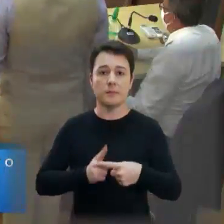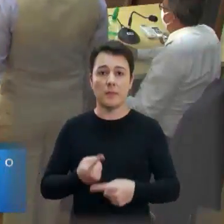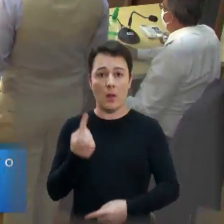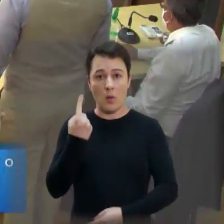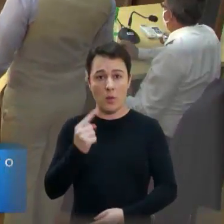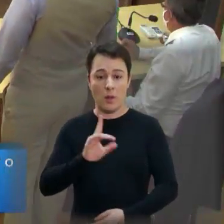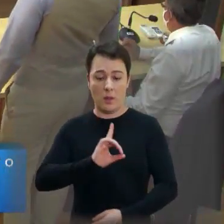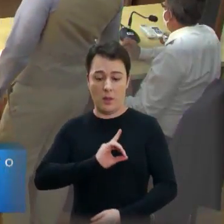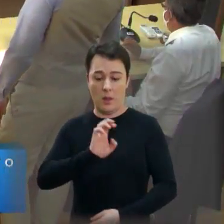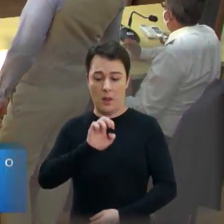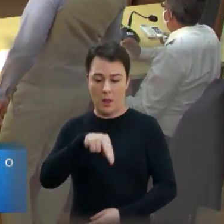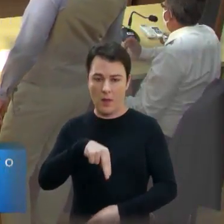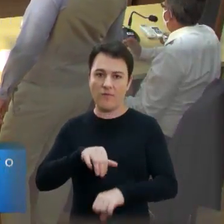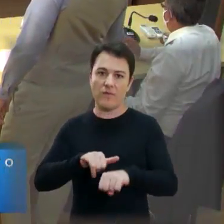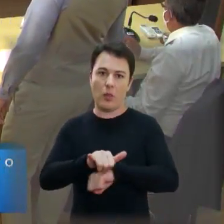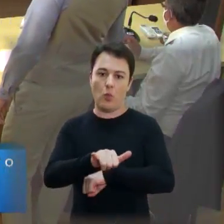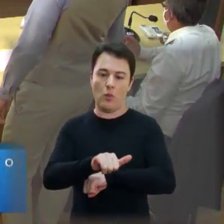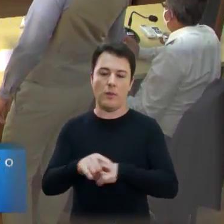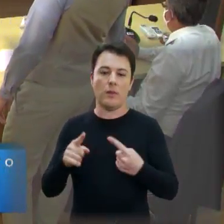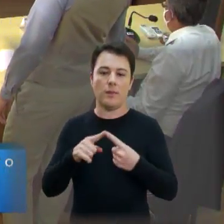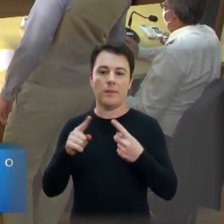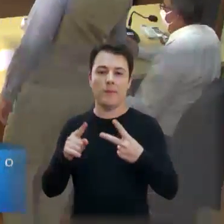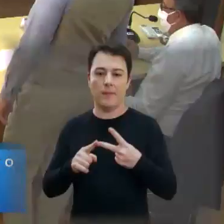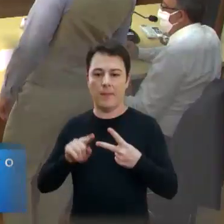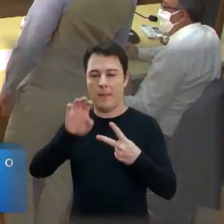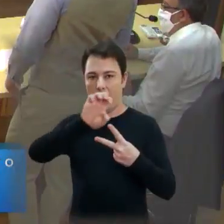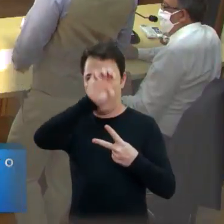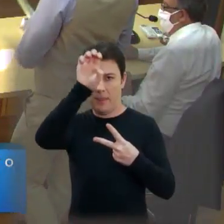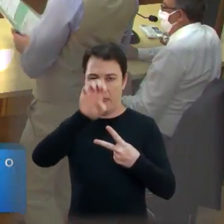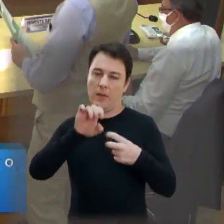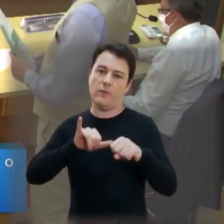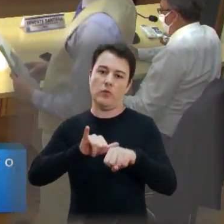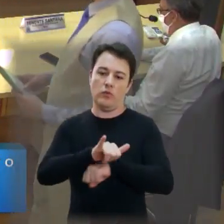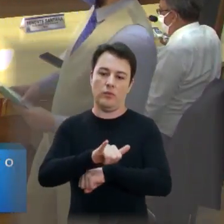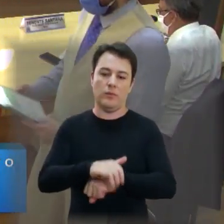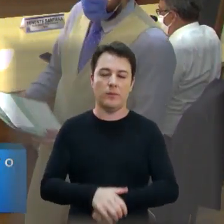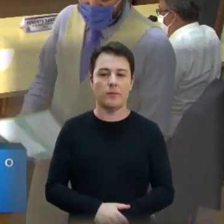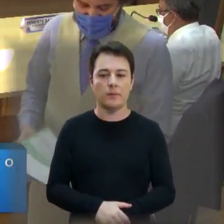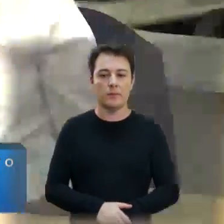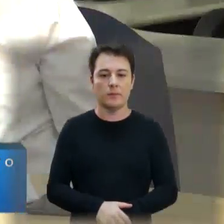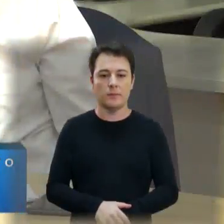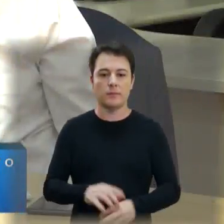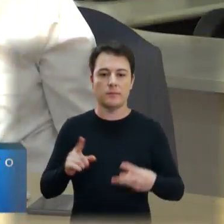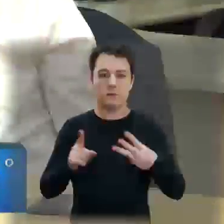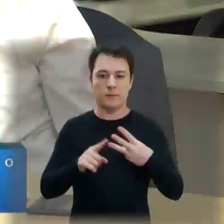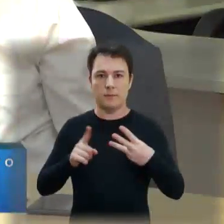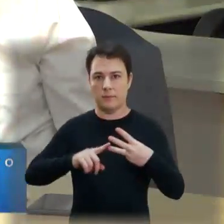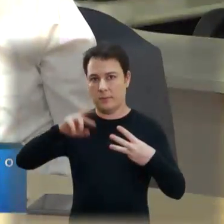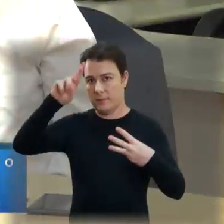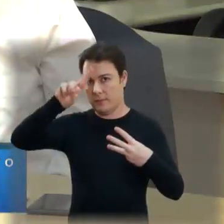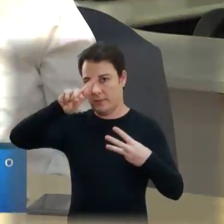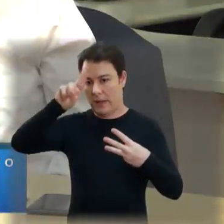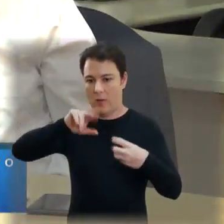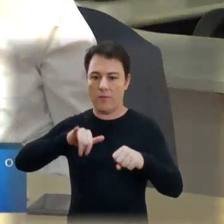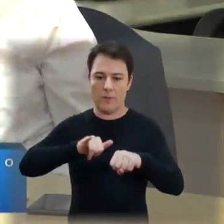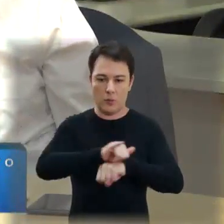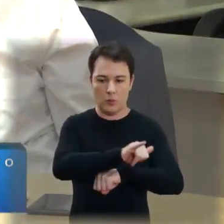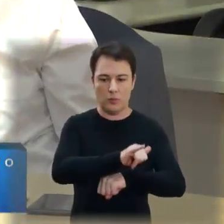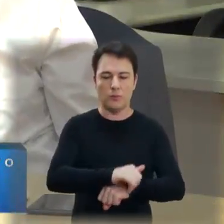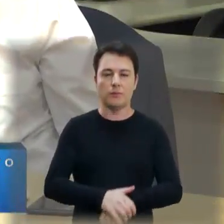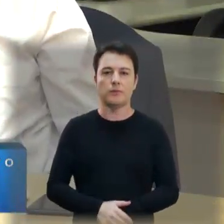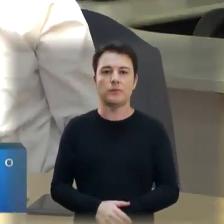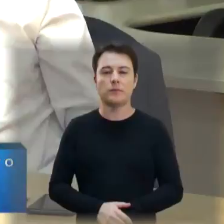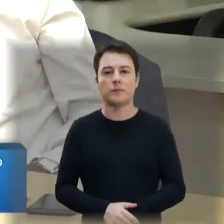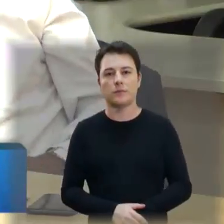ausência do delegado Otto Negrini e também do vereador Edson Hel e do vereador Rafael De Angeli. Próximo